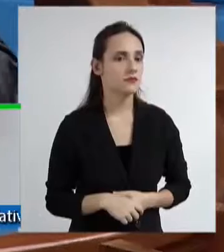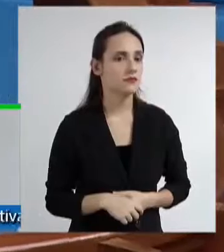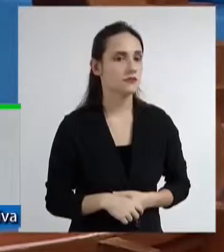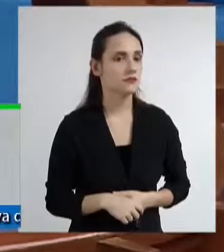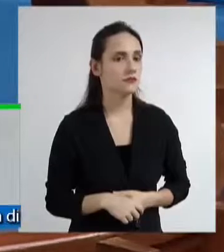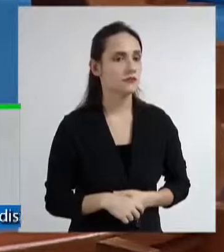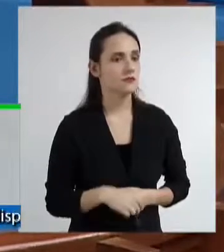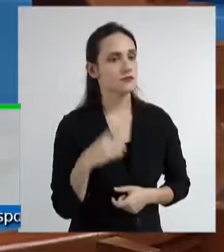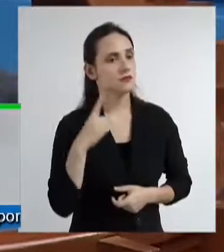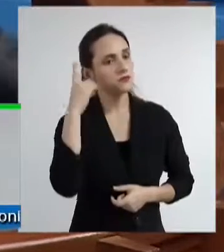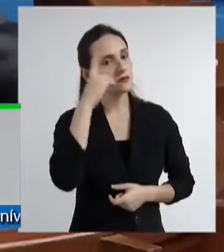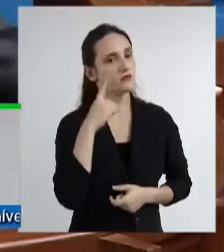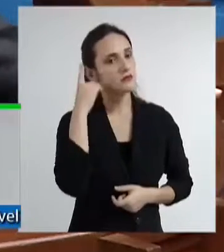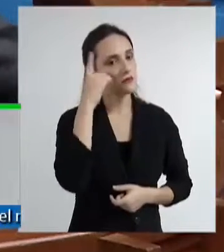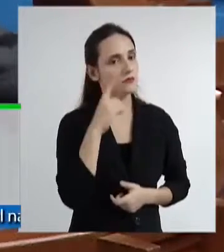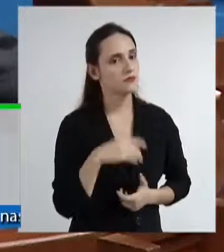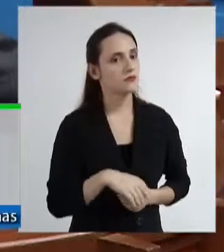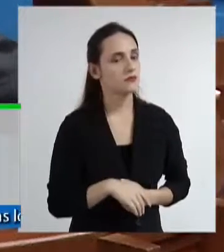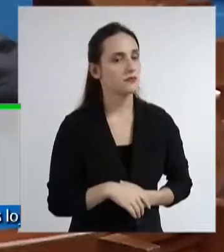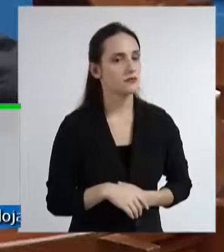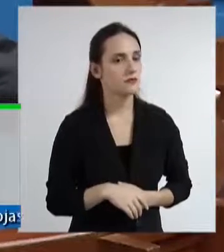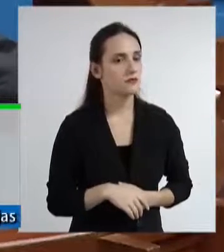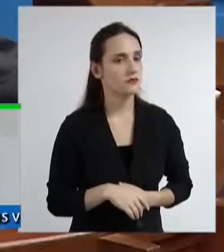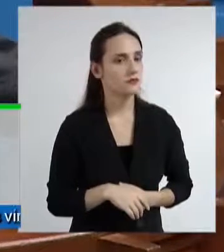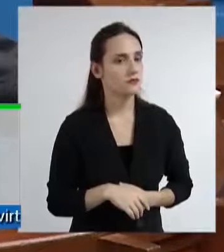senhores deputados,